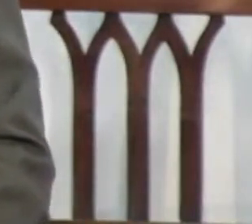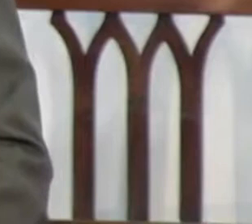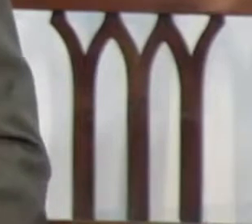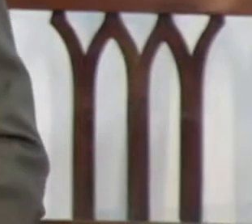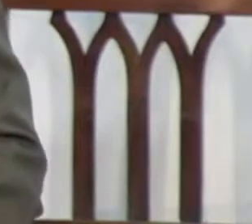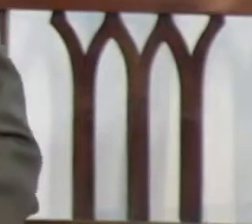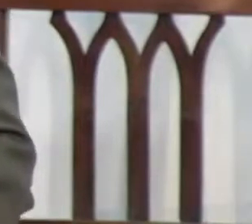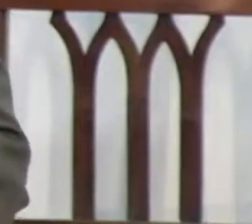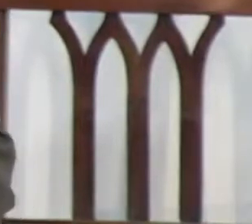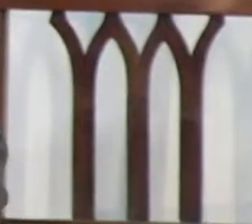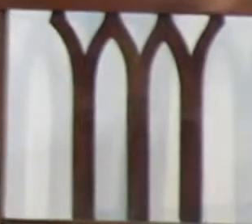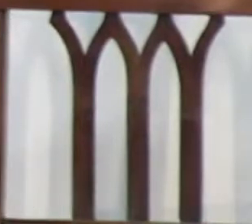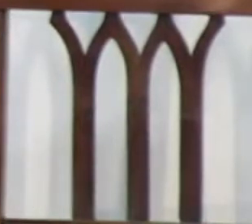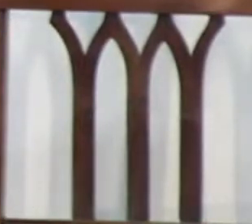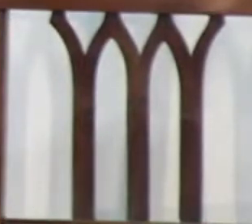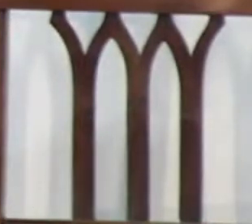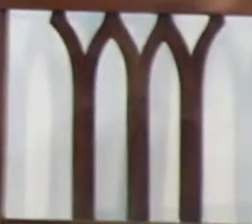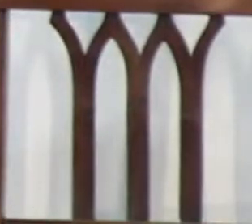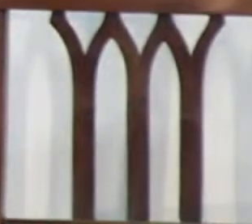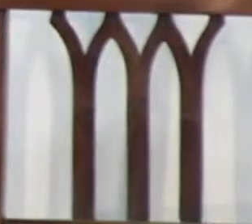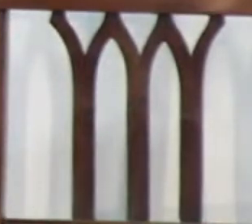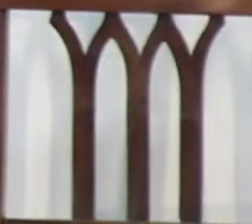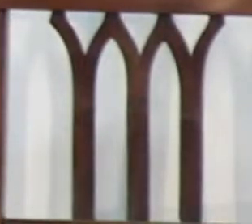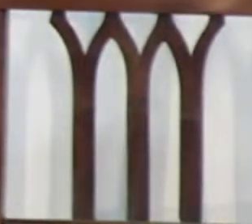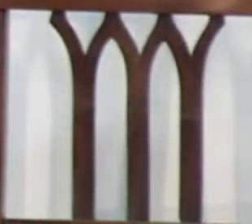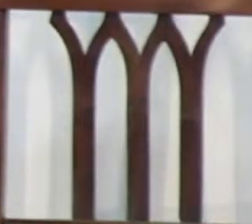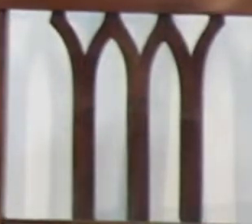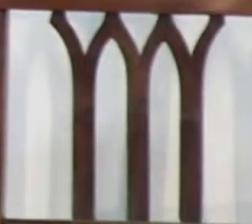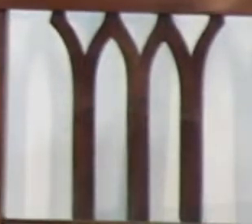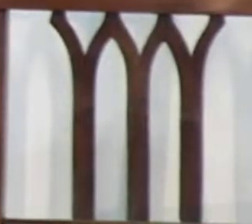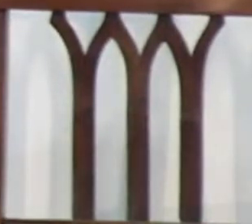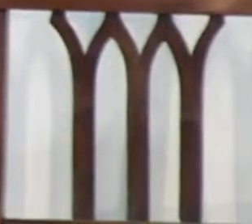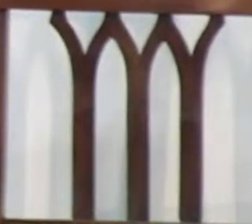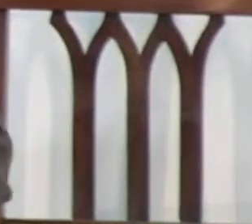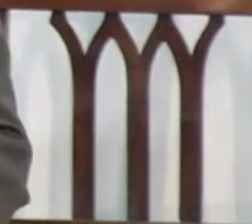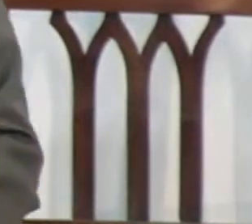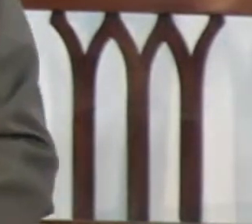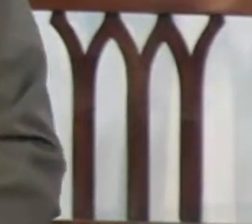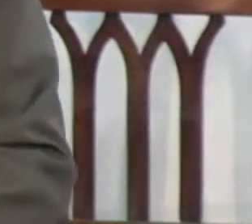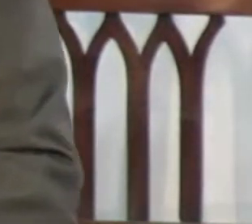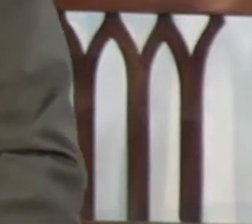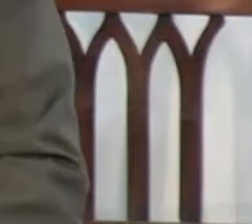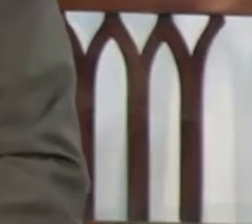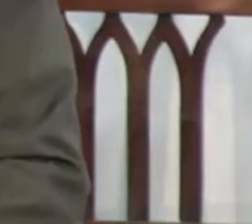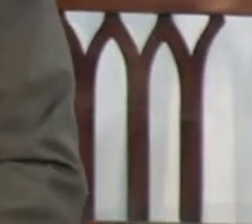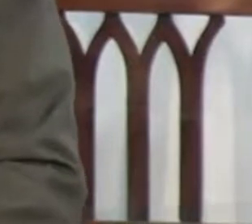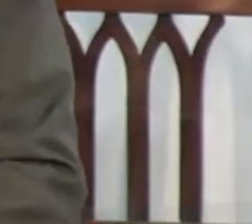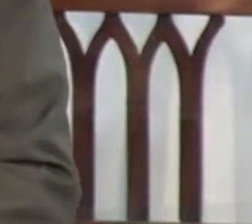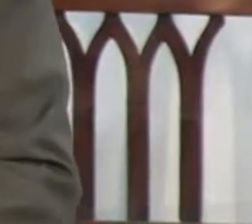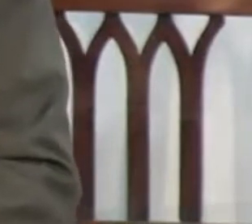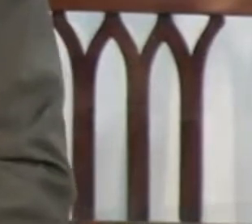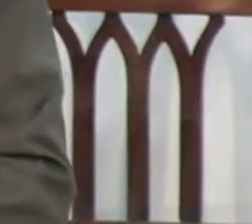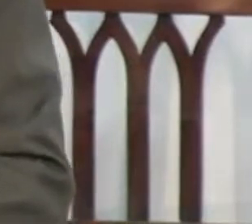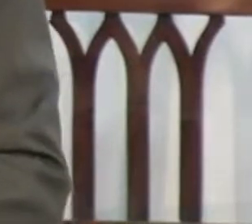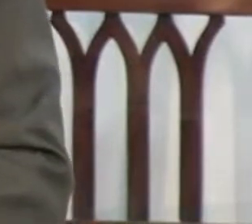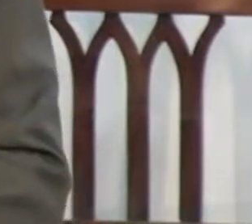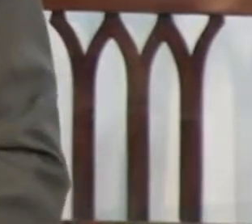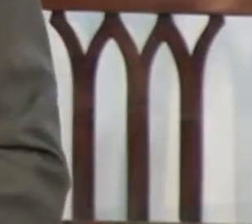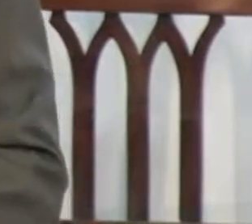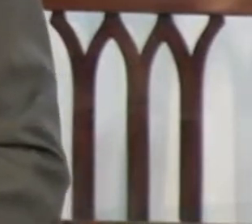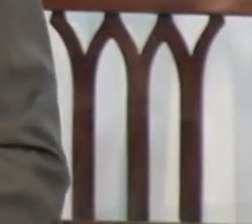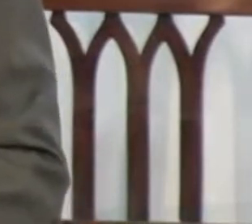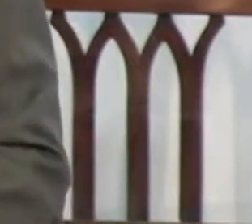qualquer força ou ficção, que não seria injusto se